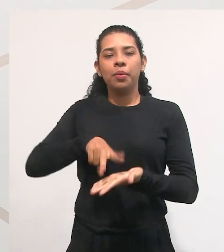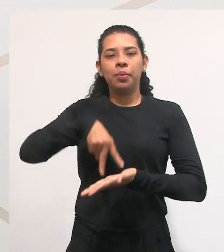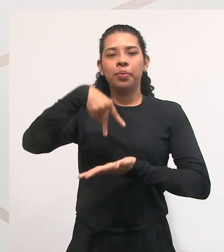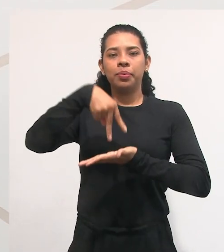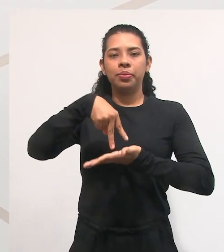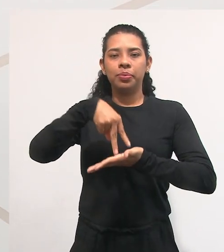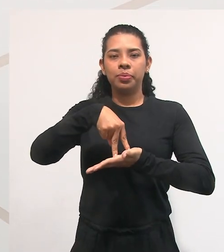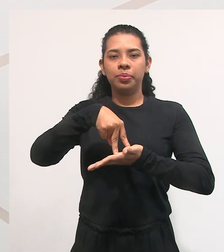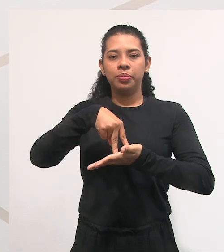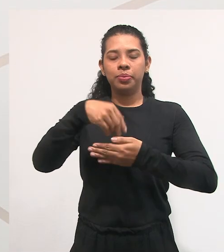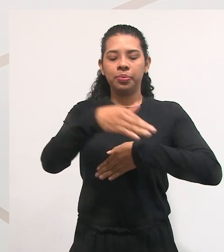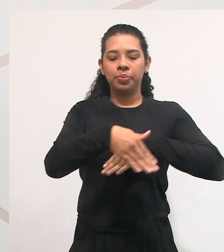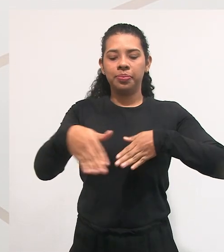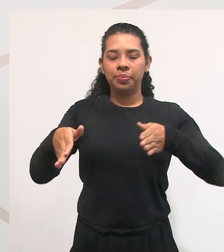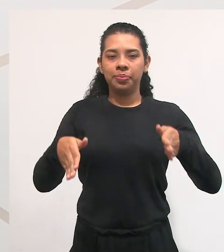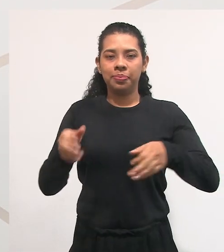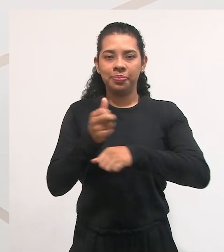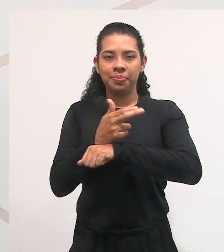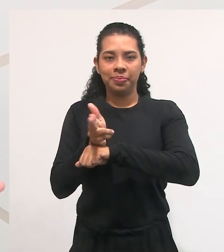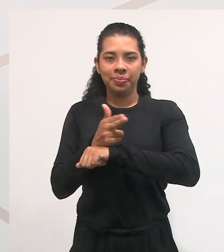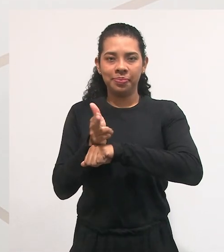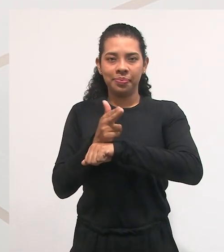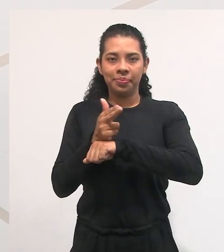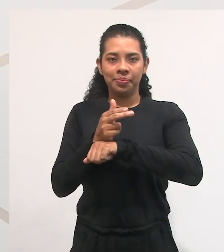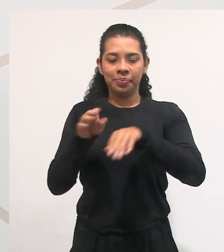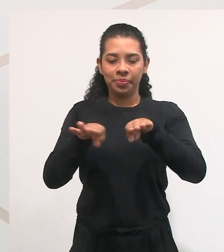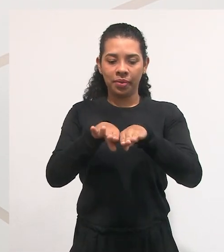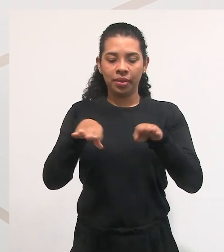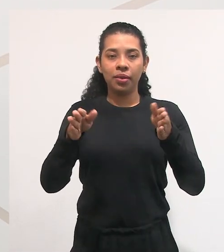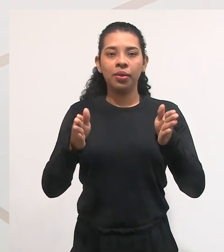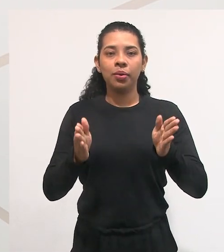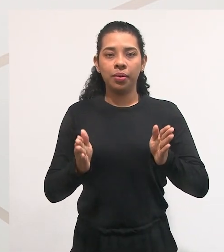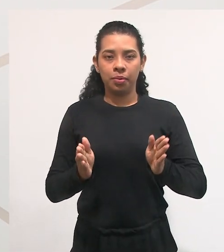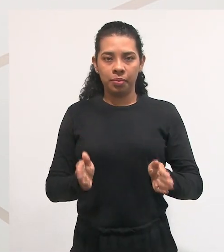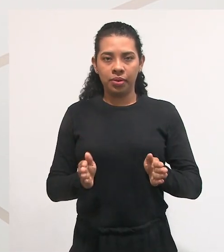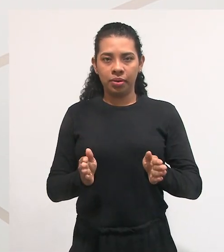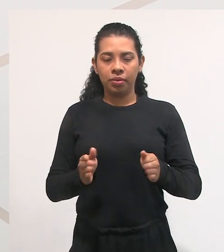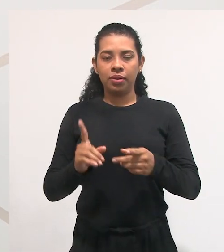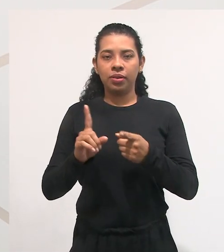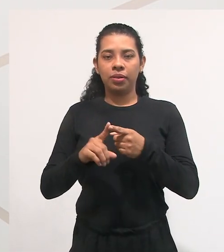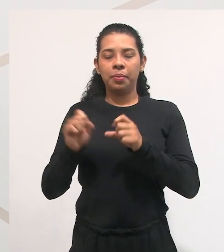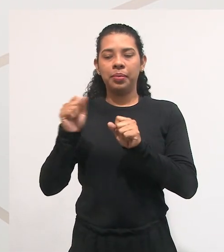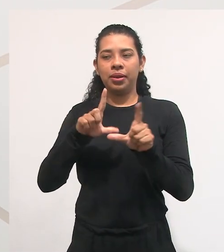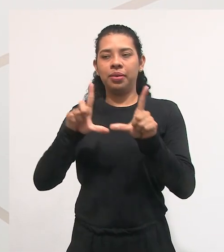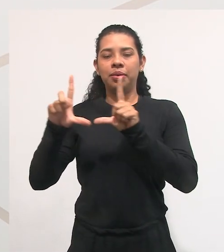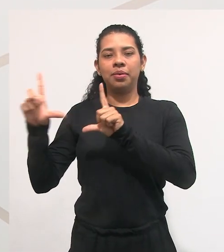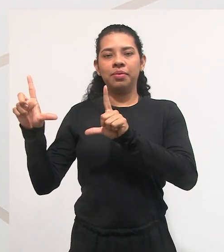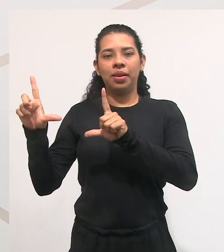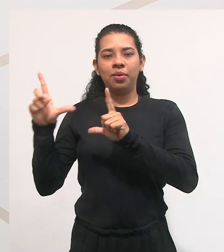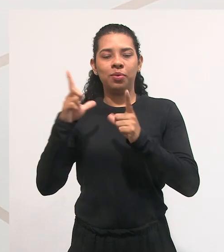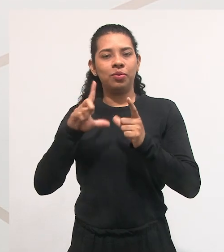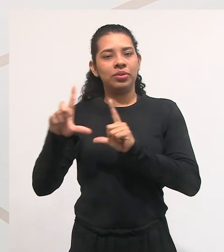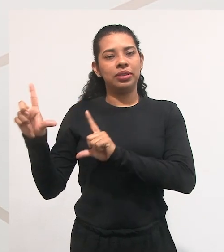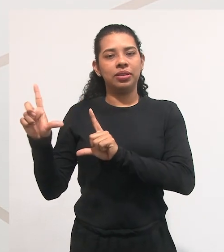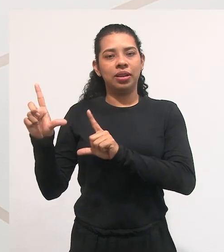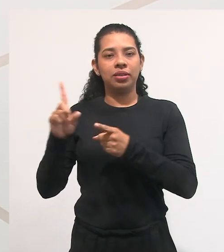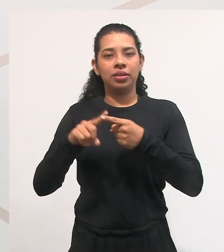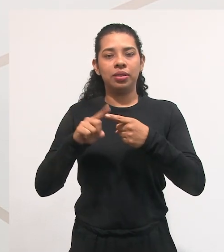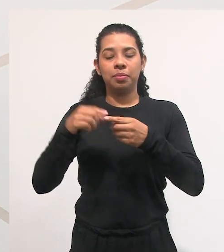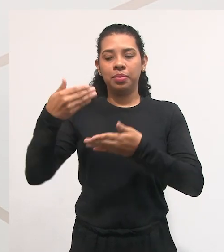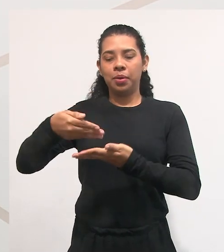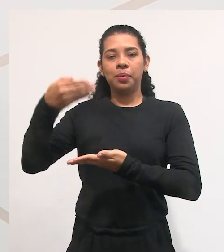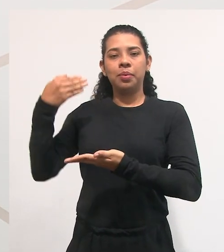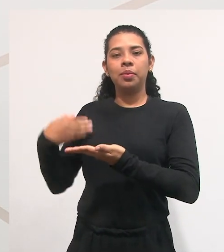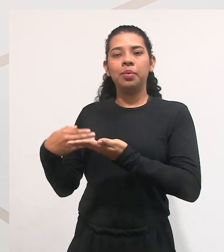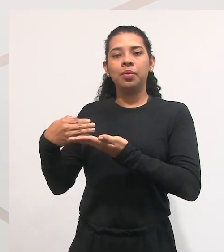pé nos estúdios aqui do campus, à minha frente está um púlpito de acrílico, à minha direita a nossa tela interativa e ao fundo